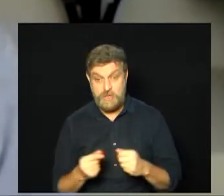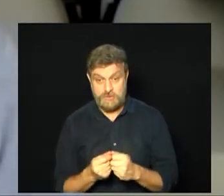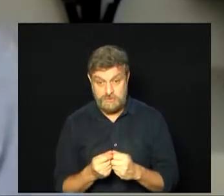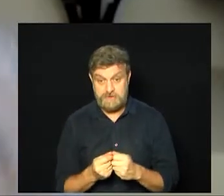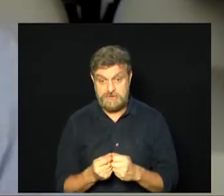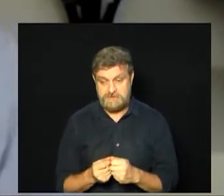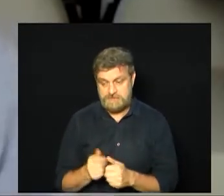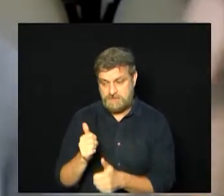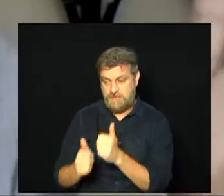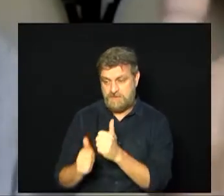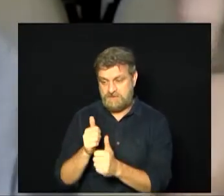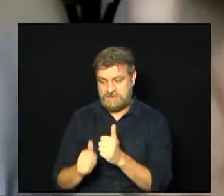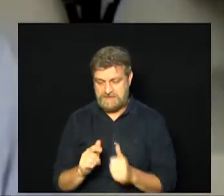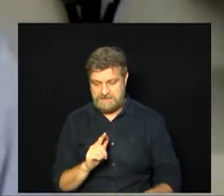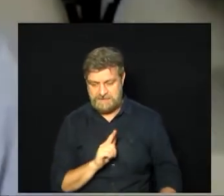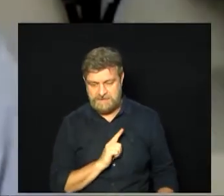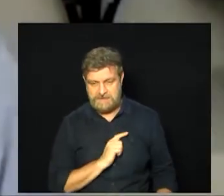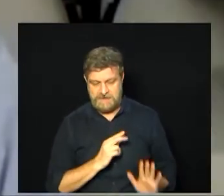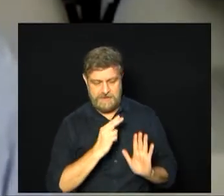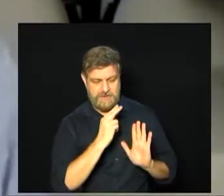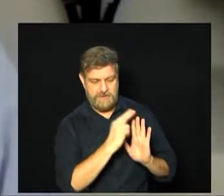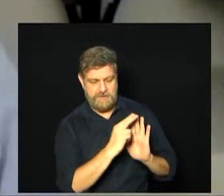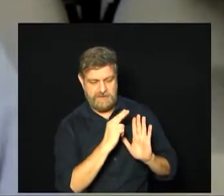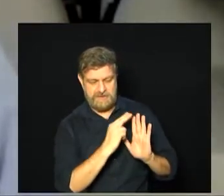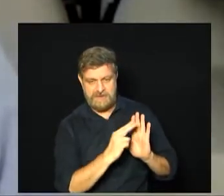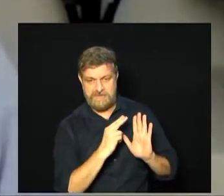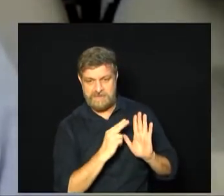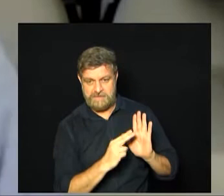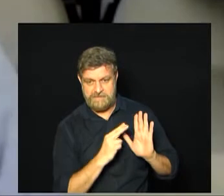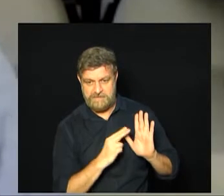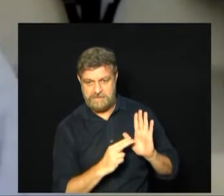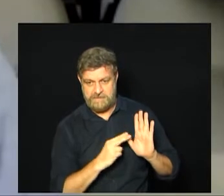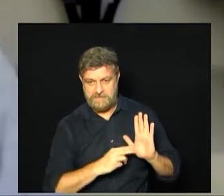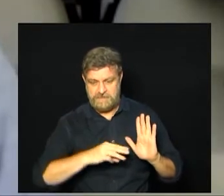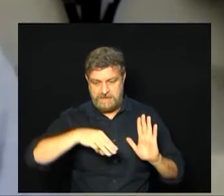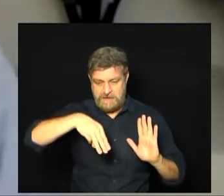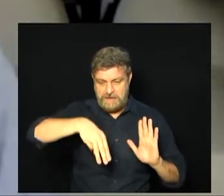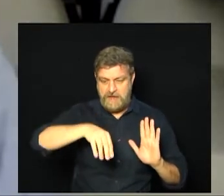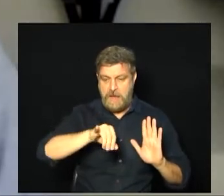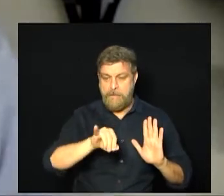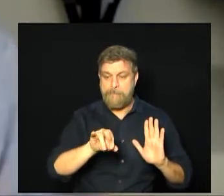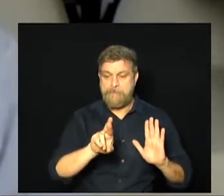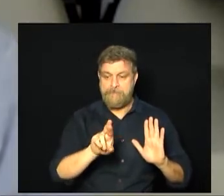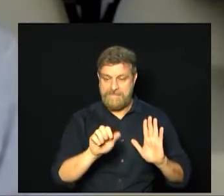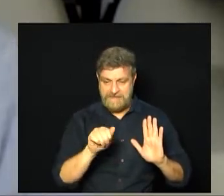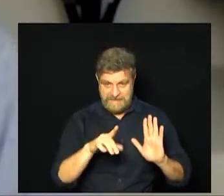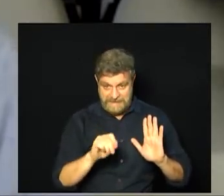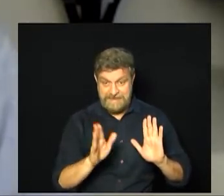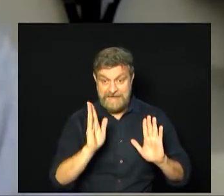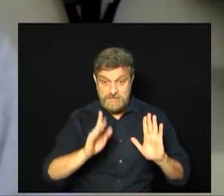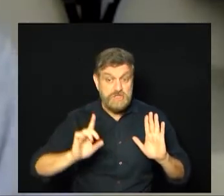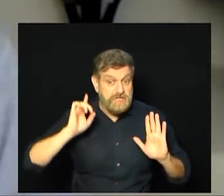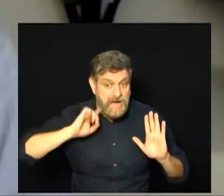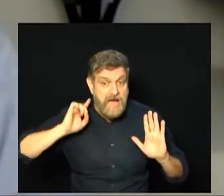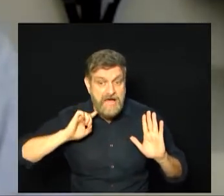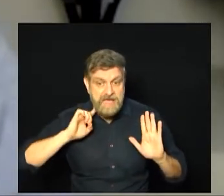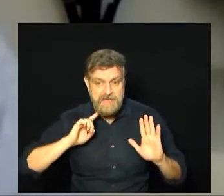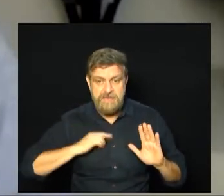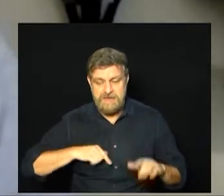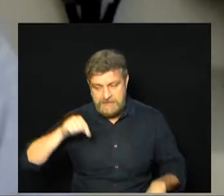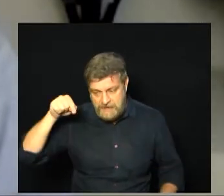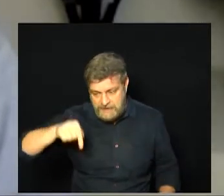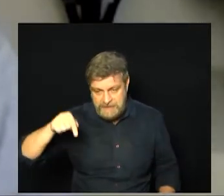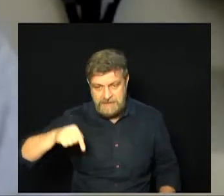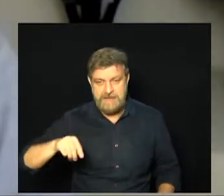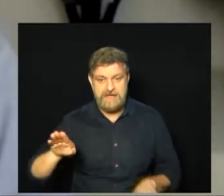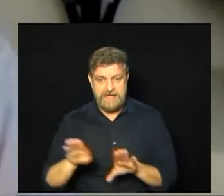Edson, Mauro Gomes e o Miranda, que lateral esquerdo, que jogou muitos anos aqui no Atlético. Meio de campo, Zé Carlos, histórico aqui